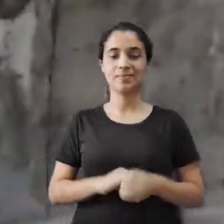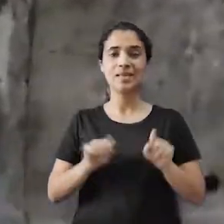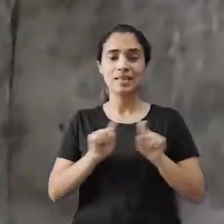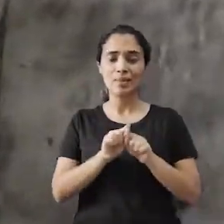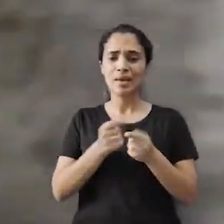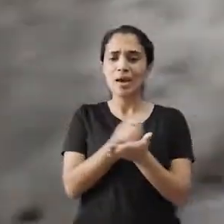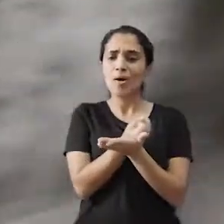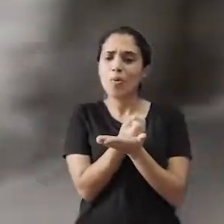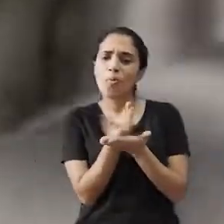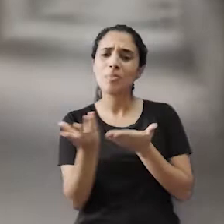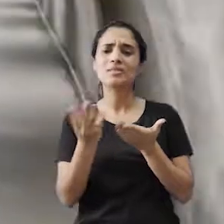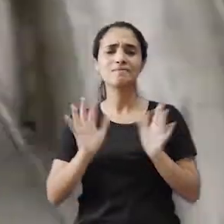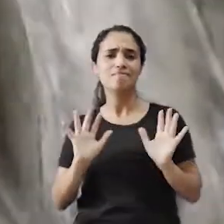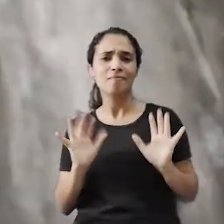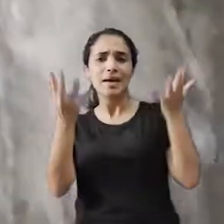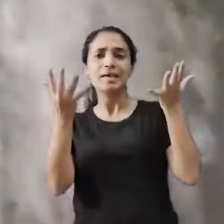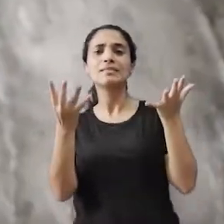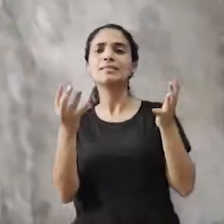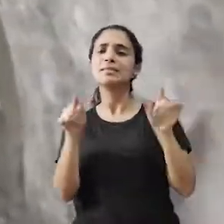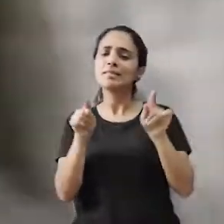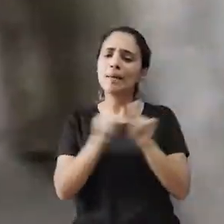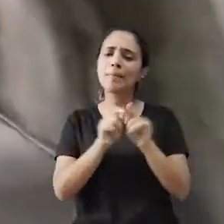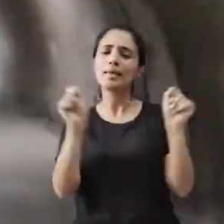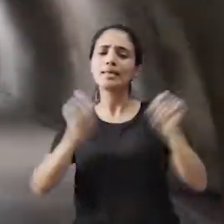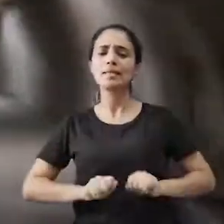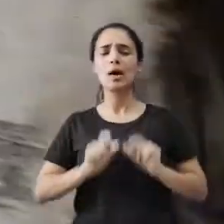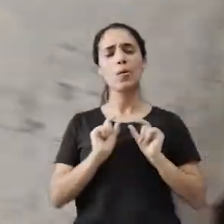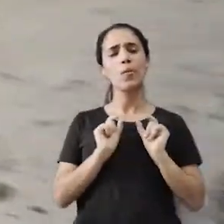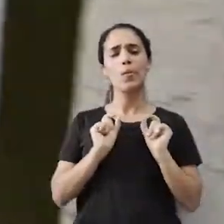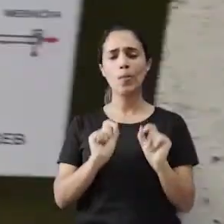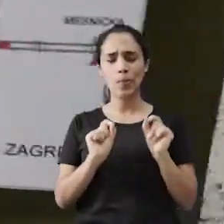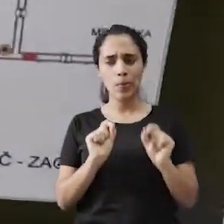E além das festas, as pessoas também usam